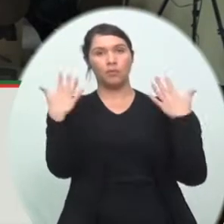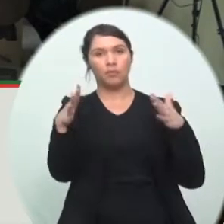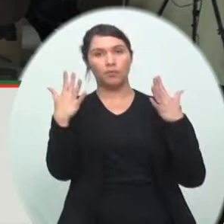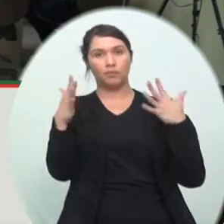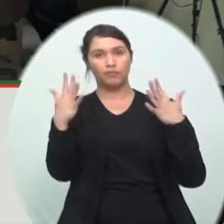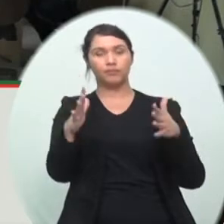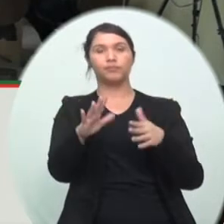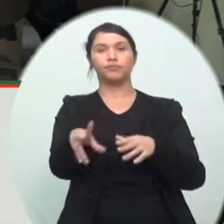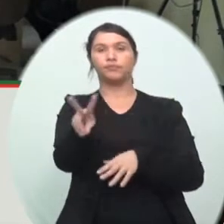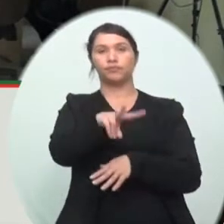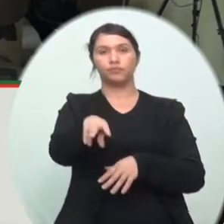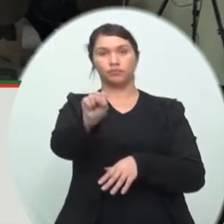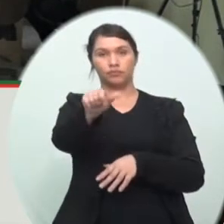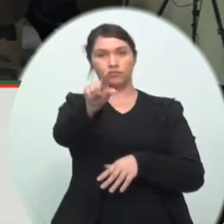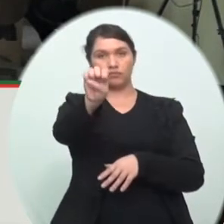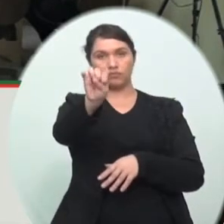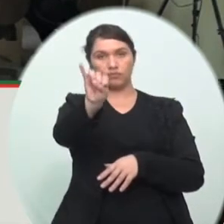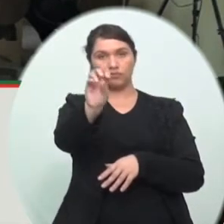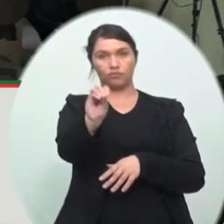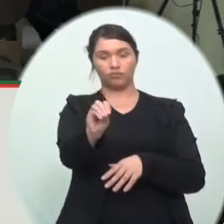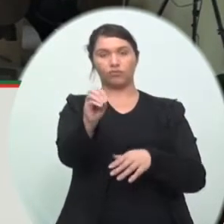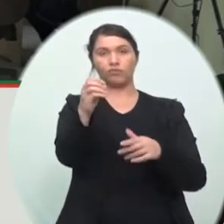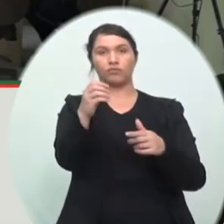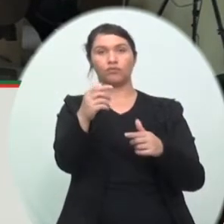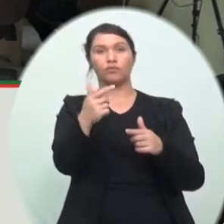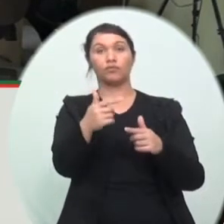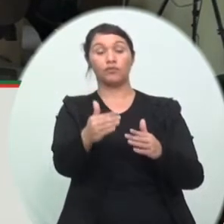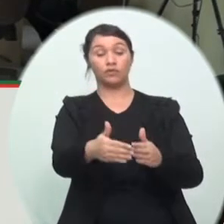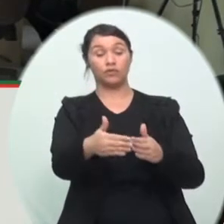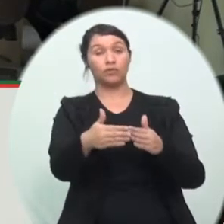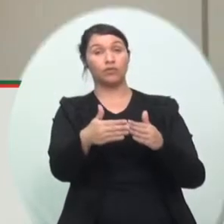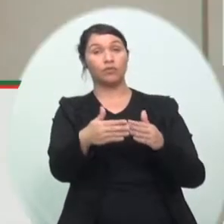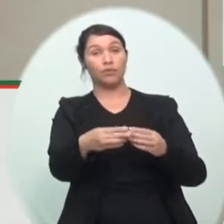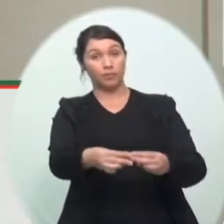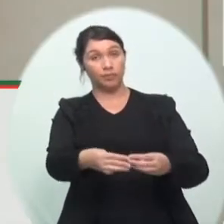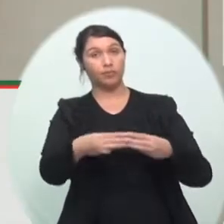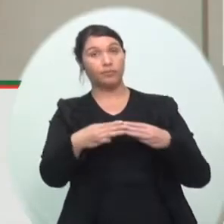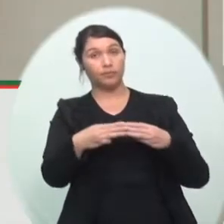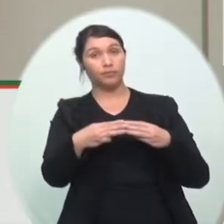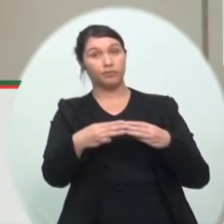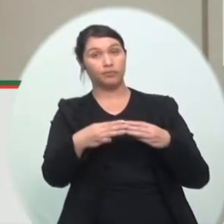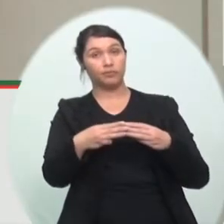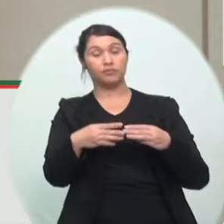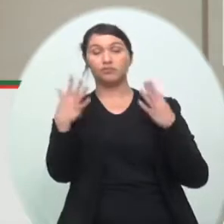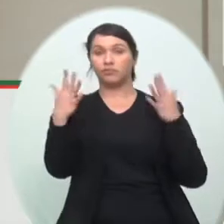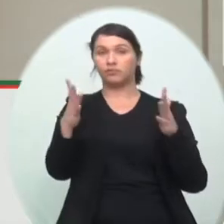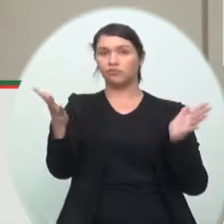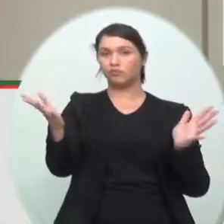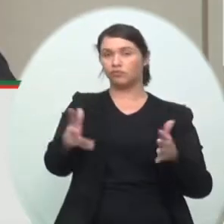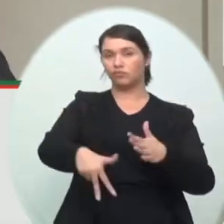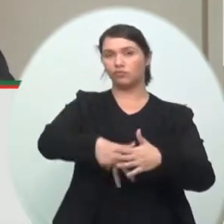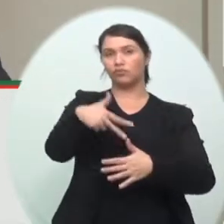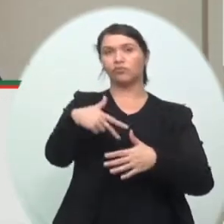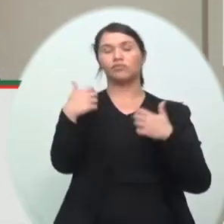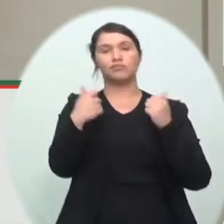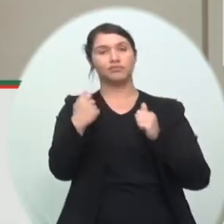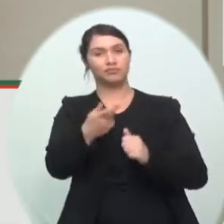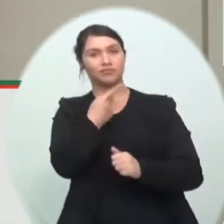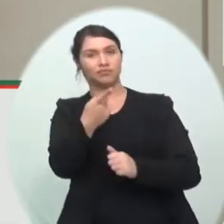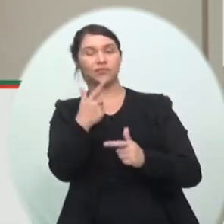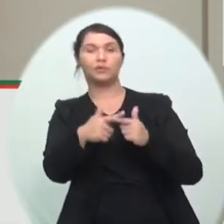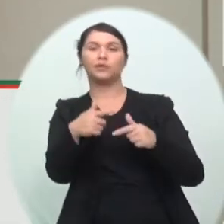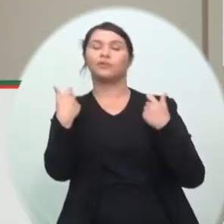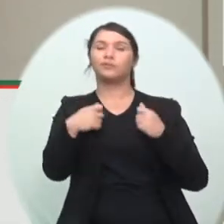vereador Salésio Lima pela iniciativa. E eu não poderia deixar de subir nessa tribuna para